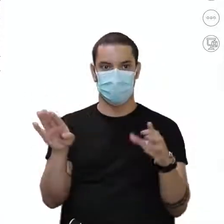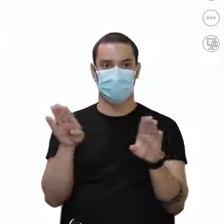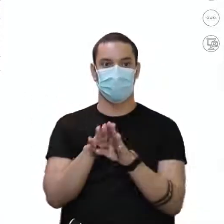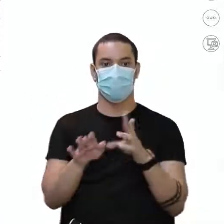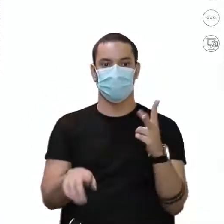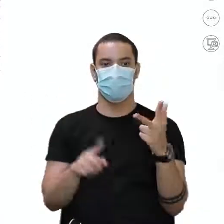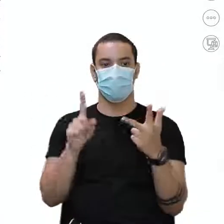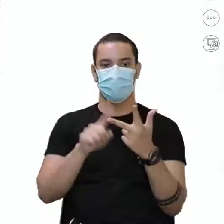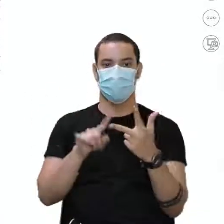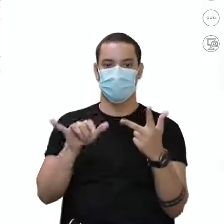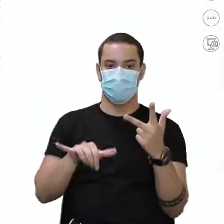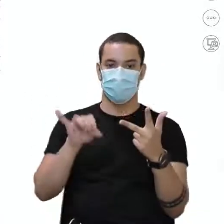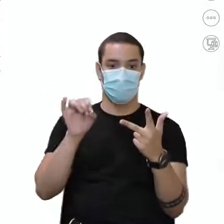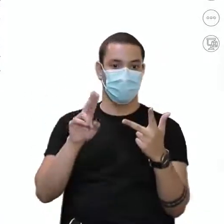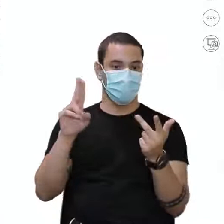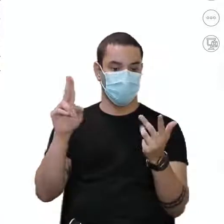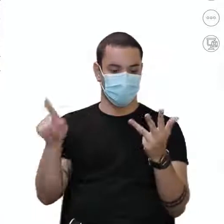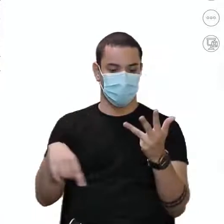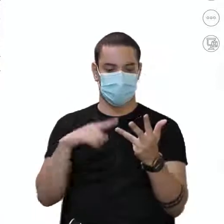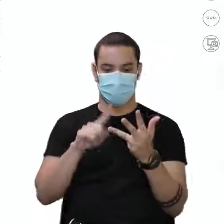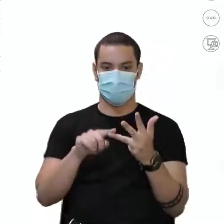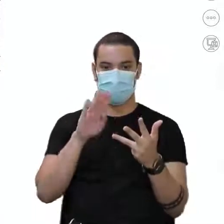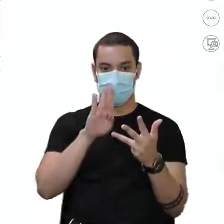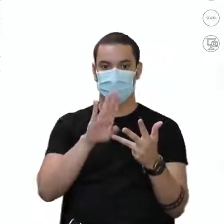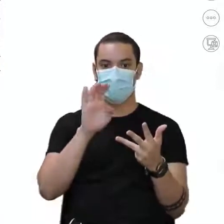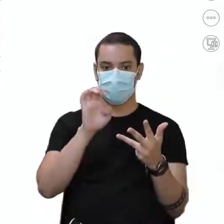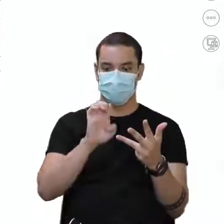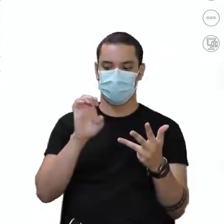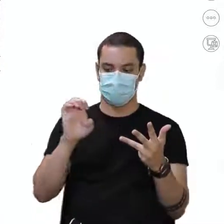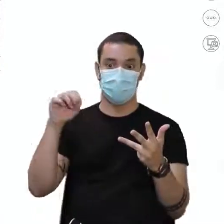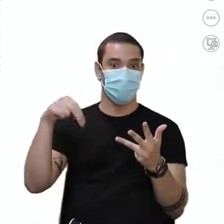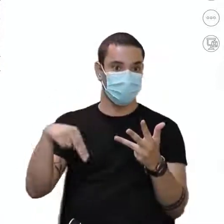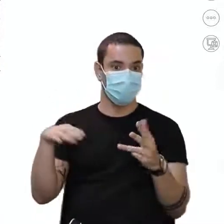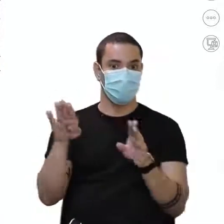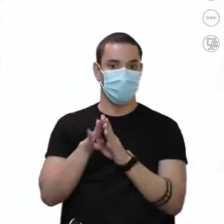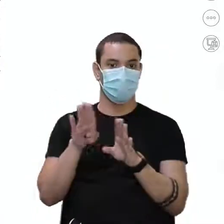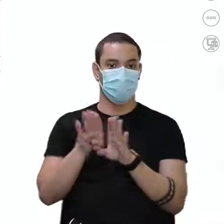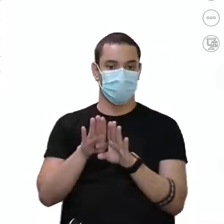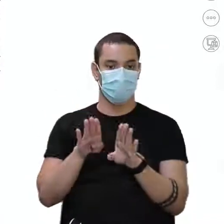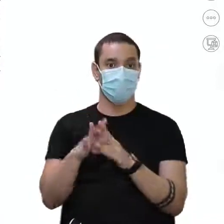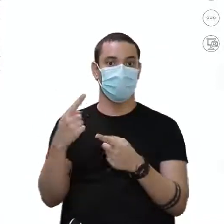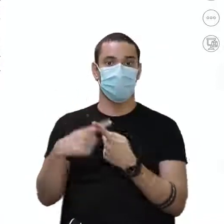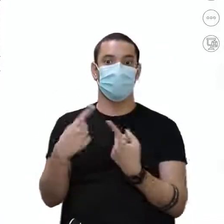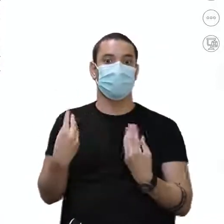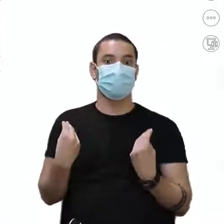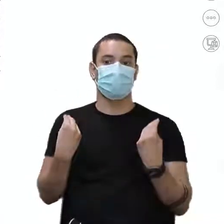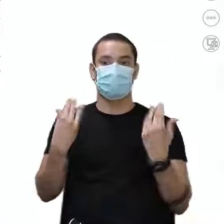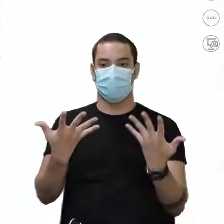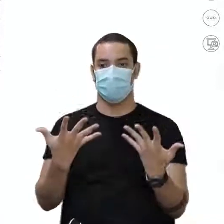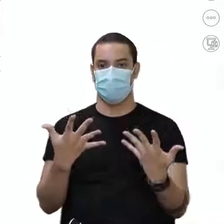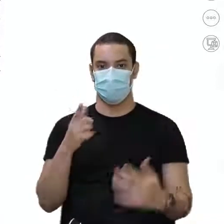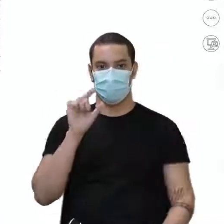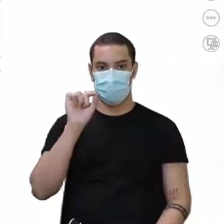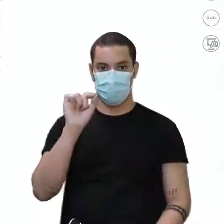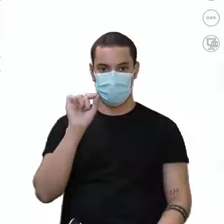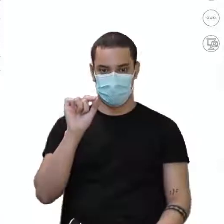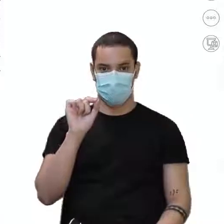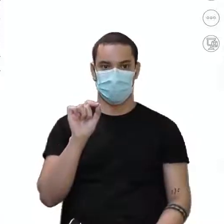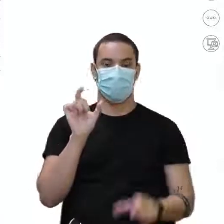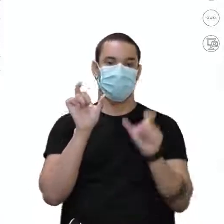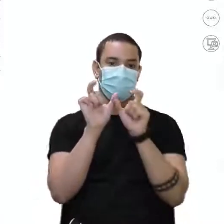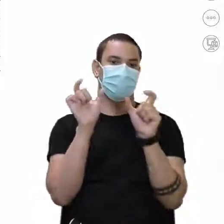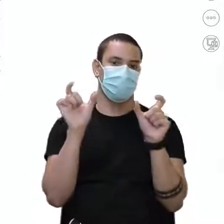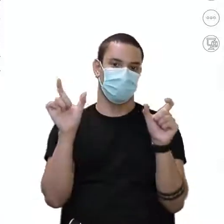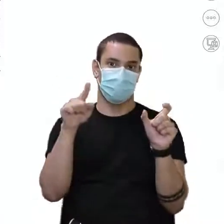o you, não vem o been, você colocaria o been também. Aqui ele só te dá mesmo